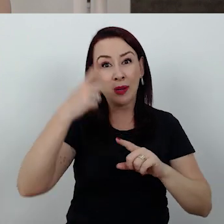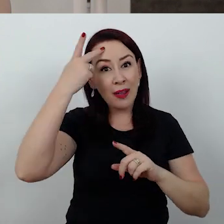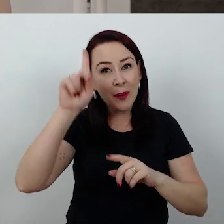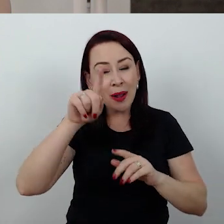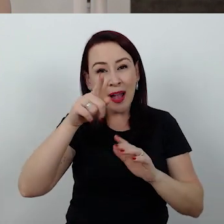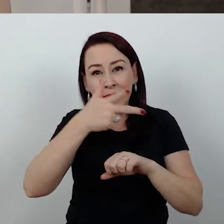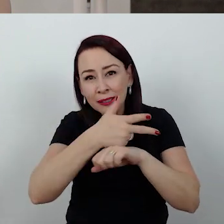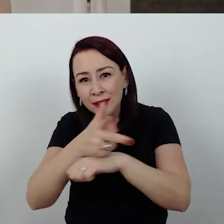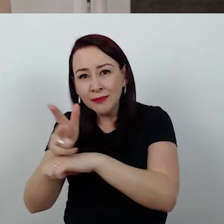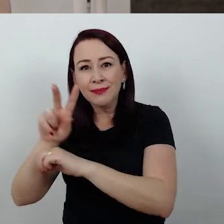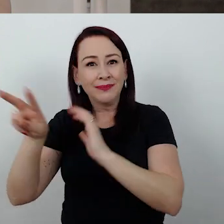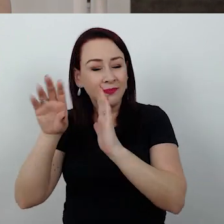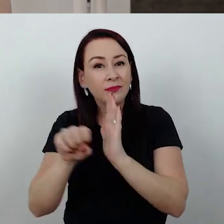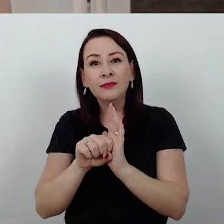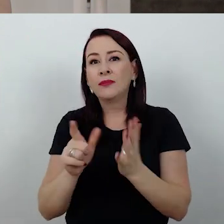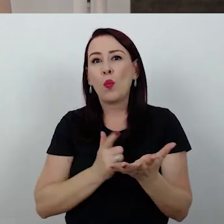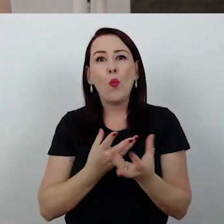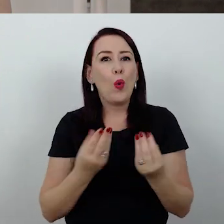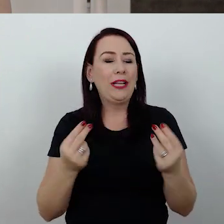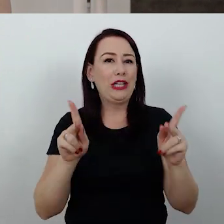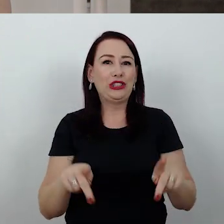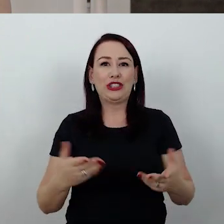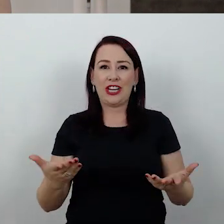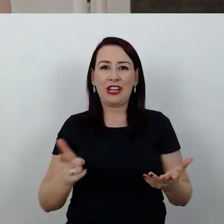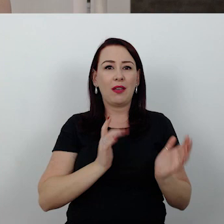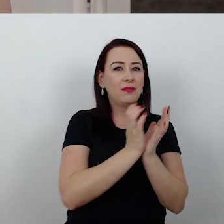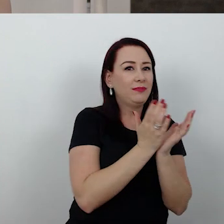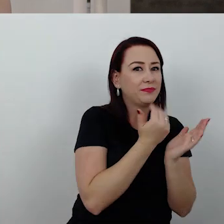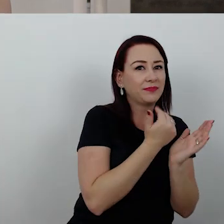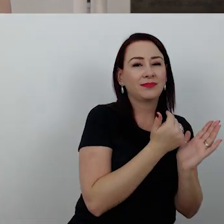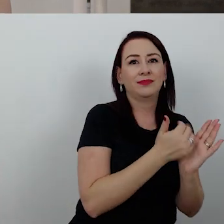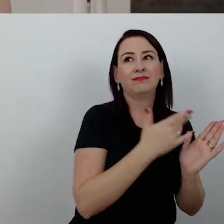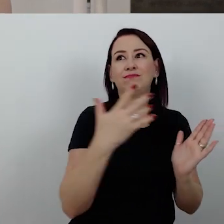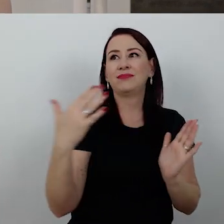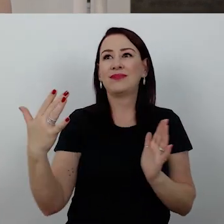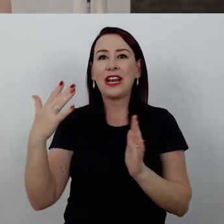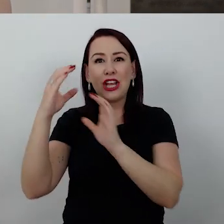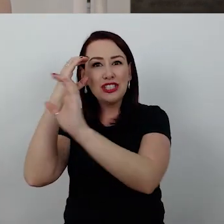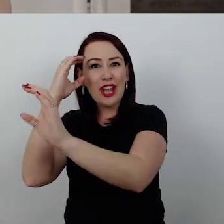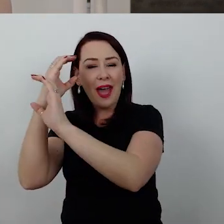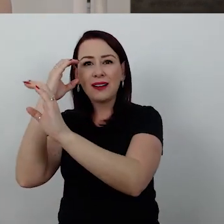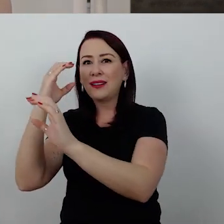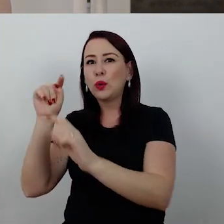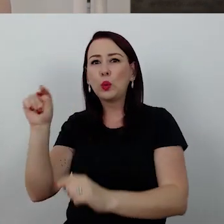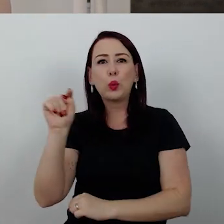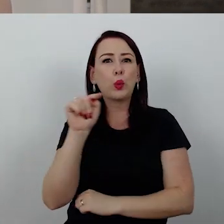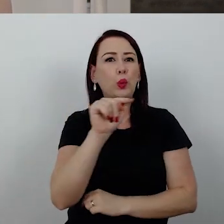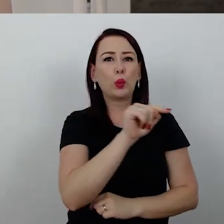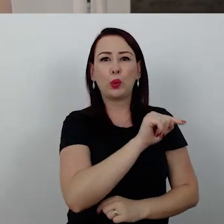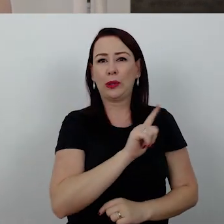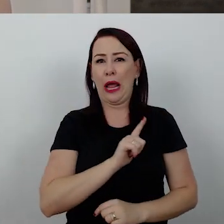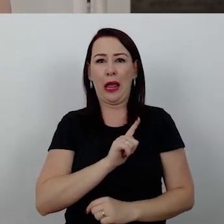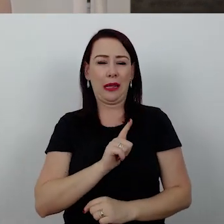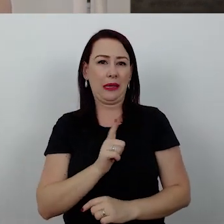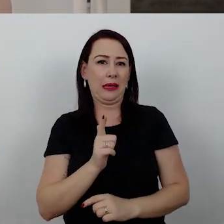Né, desde da horta até a máximo da engenharia. O cinema ele atua em todas as